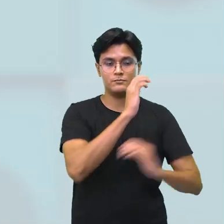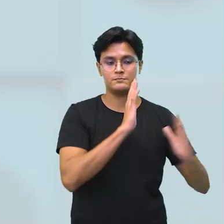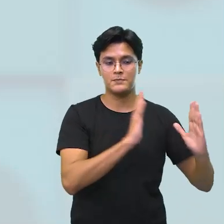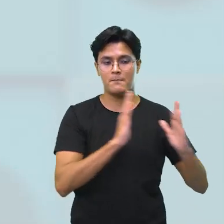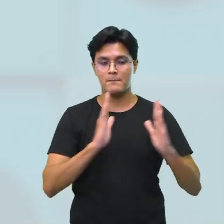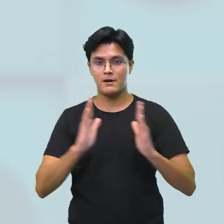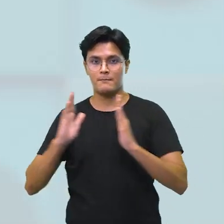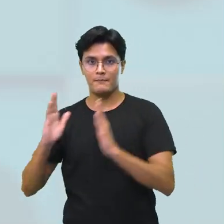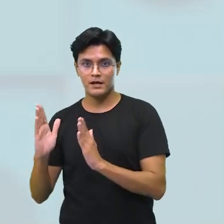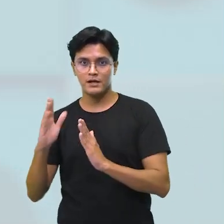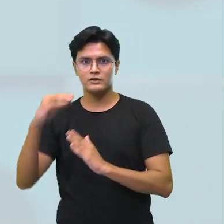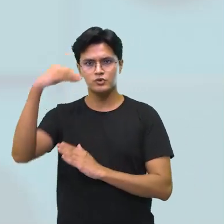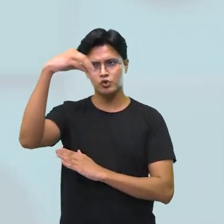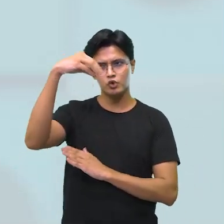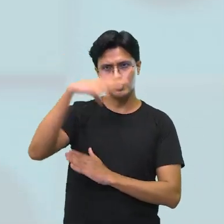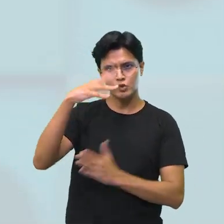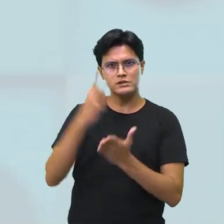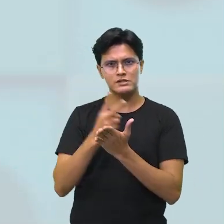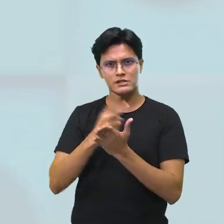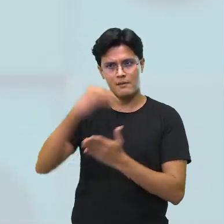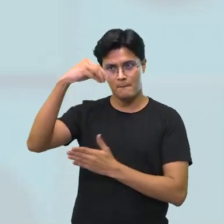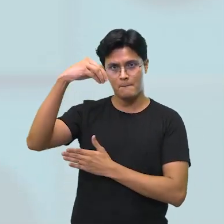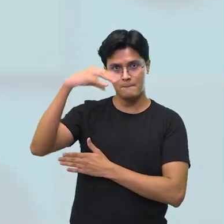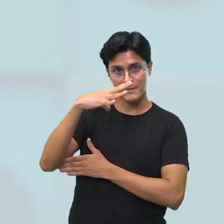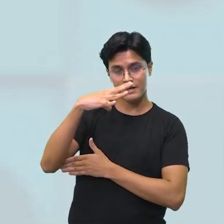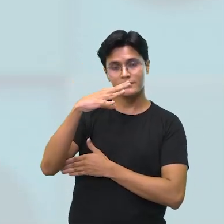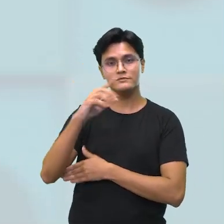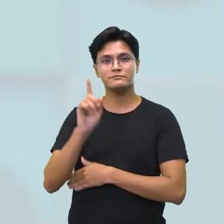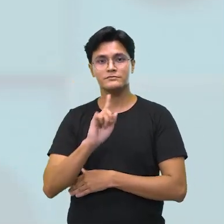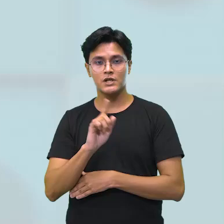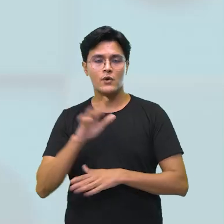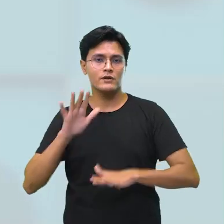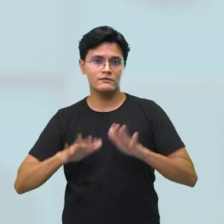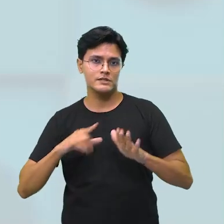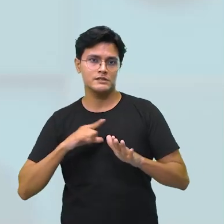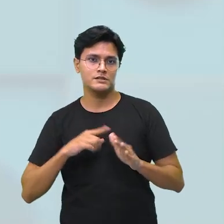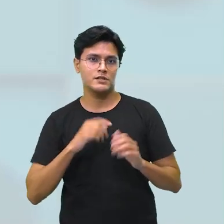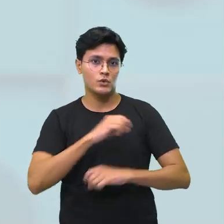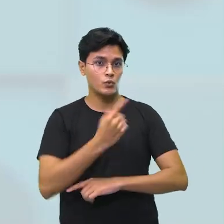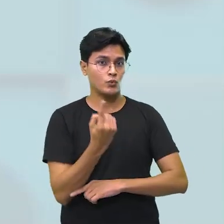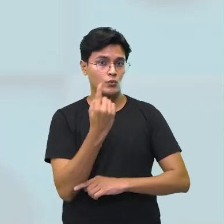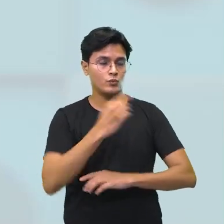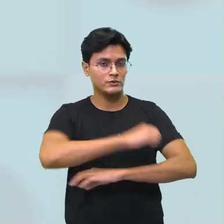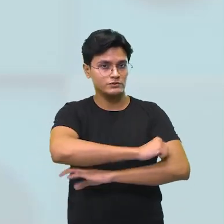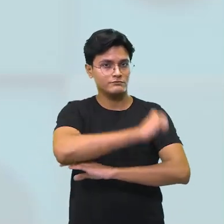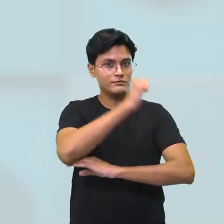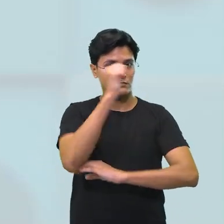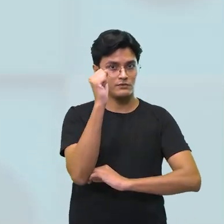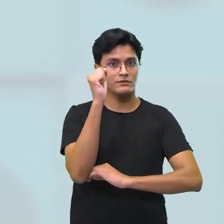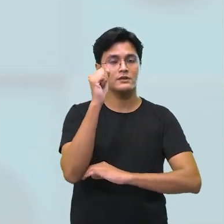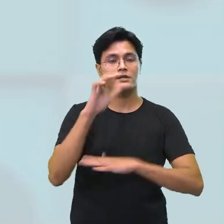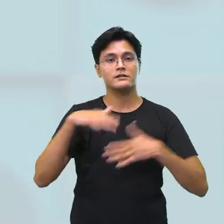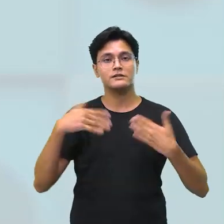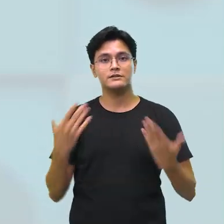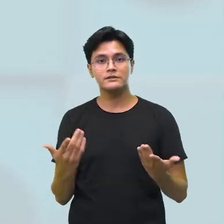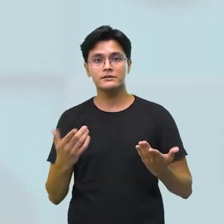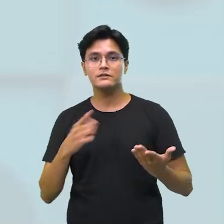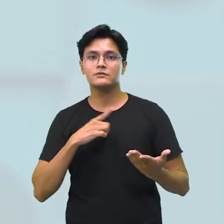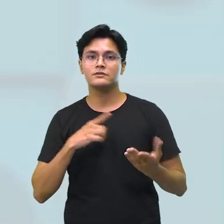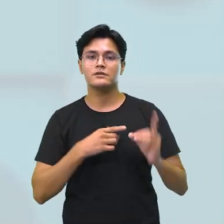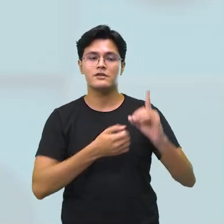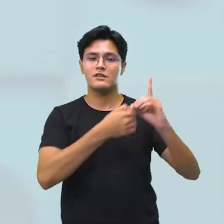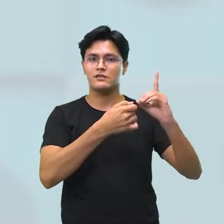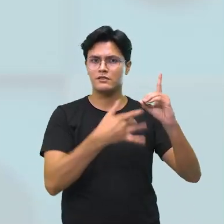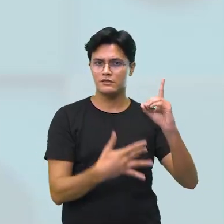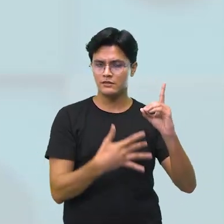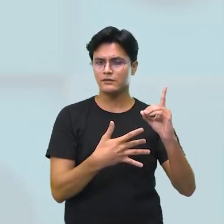eram todo dia acesas, sempre só era uma janela que tinha uma luzinha e tal. Então veja a descrição. Vocês já prestaram